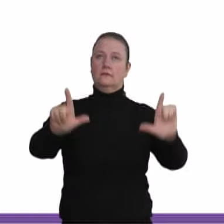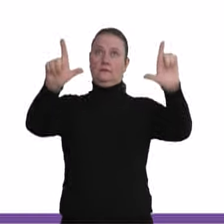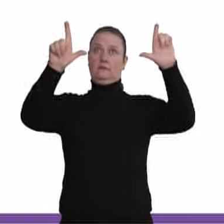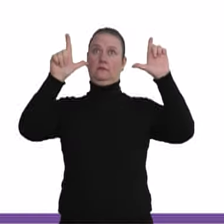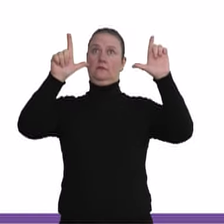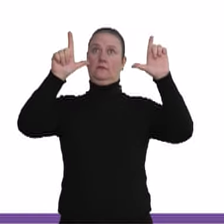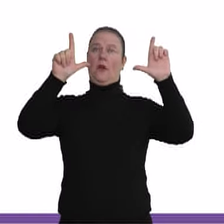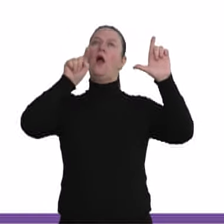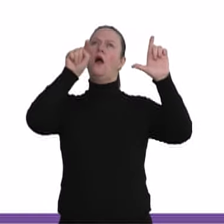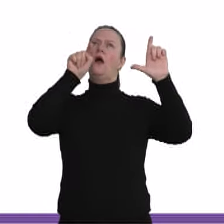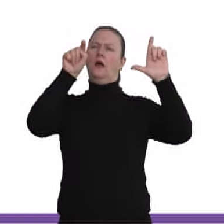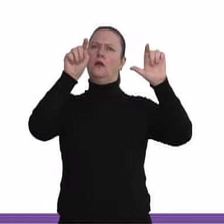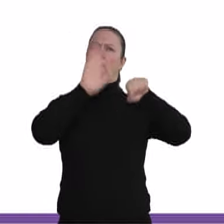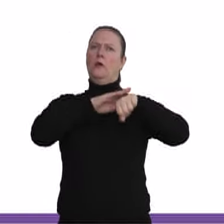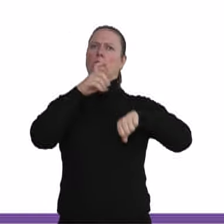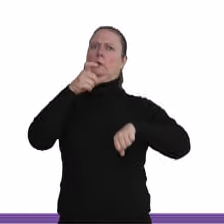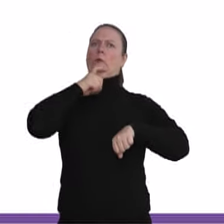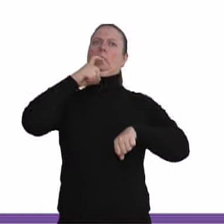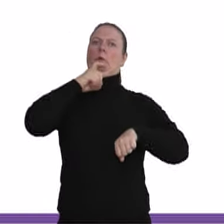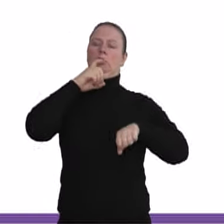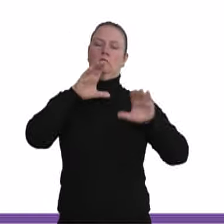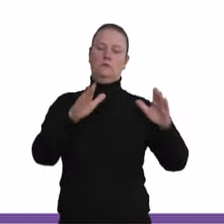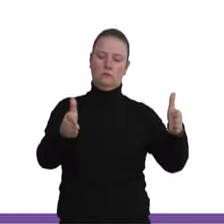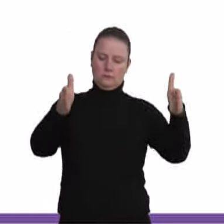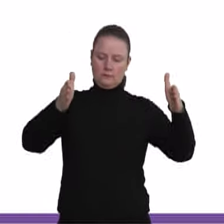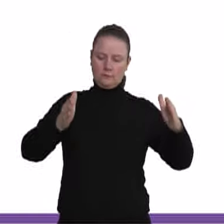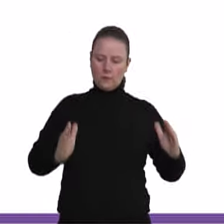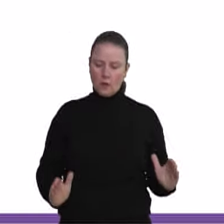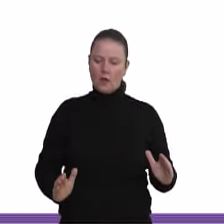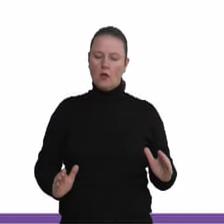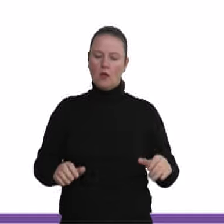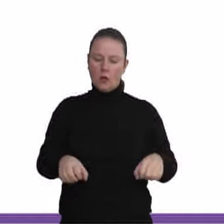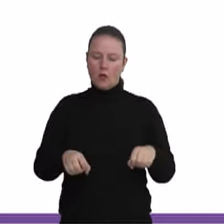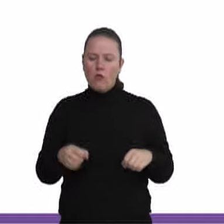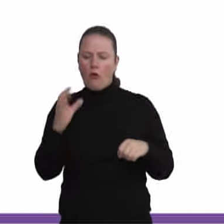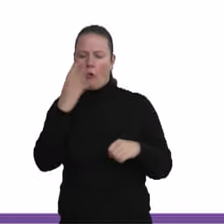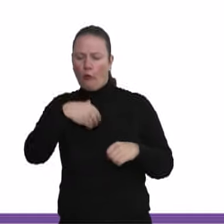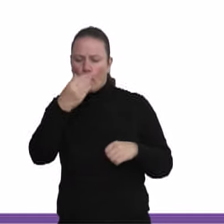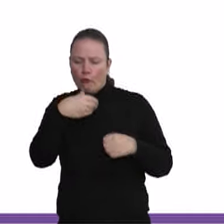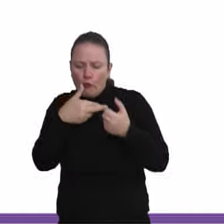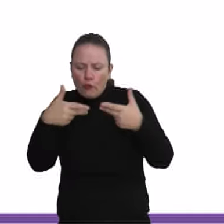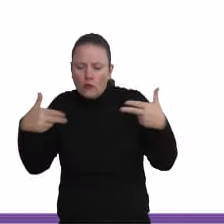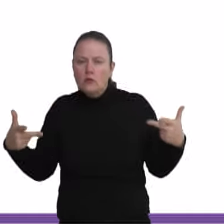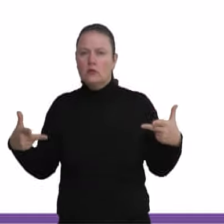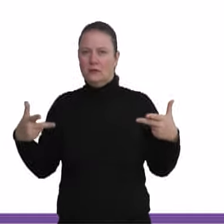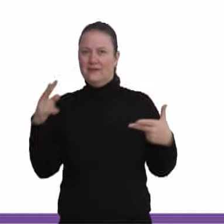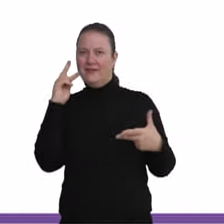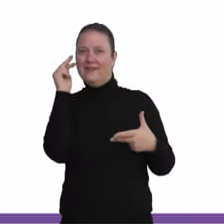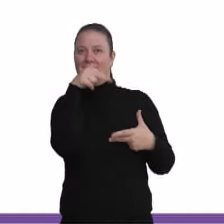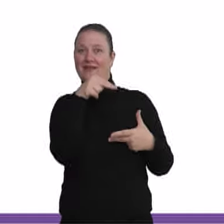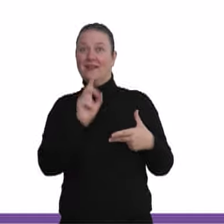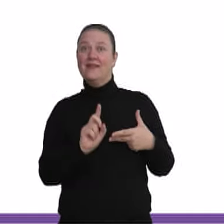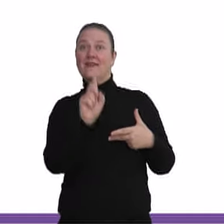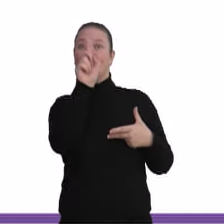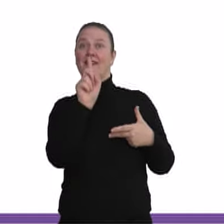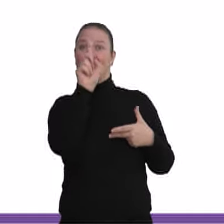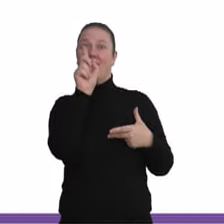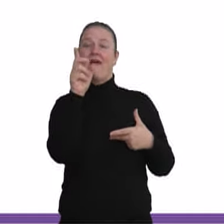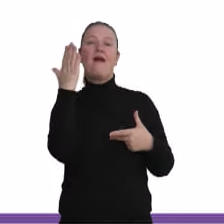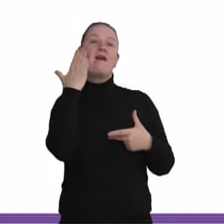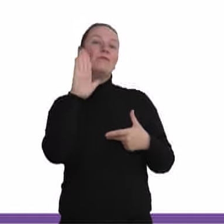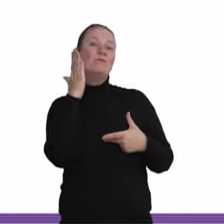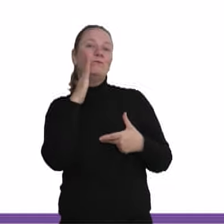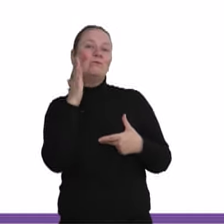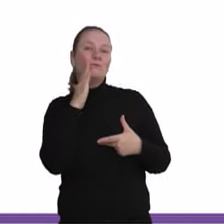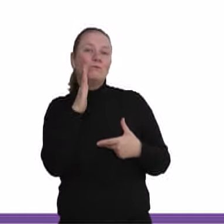alta e a gaveta de frutas na parte baixa. Acompanhem ali o que temos ali naquela seta azul. Então você vai ter